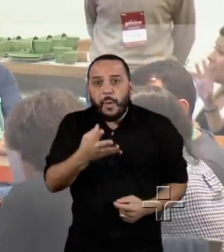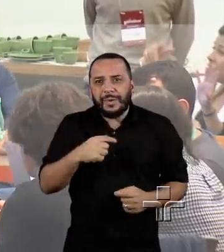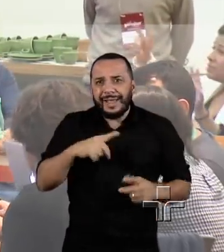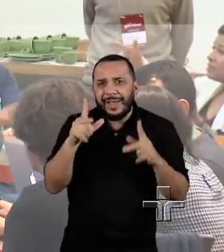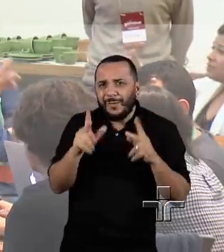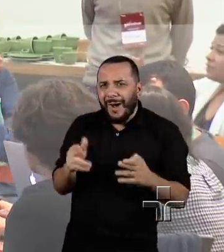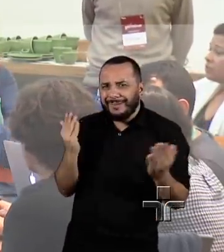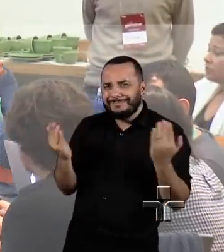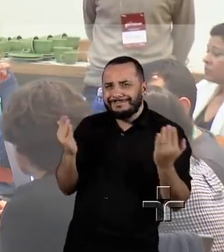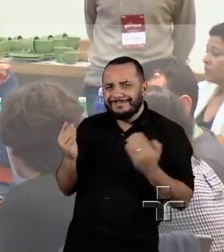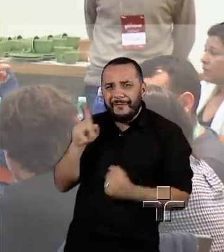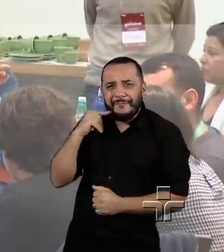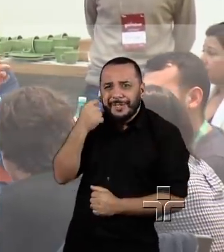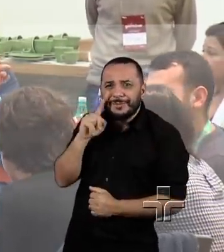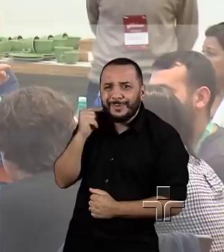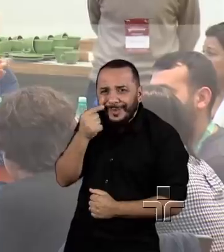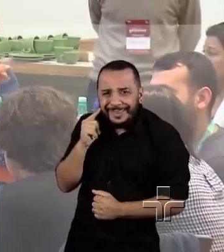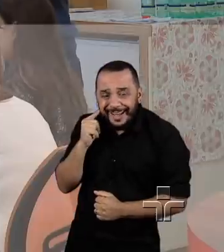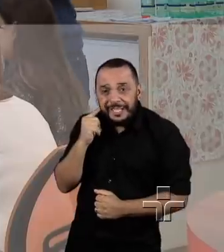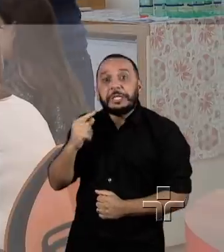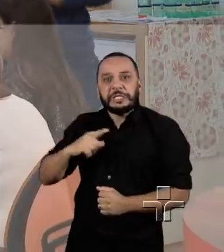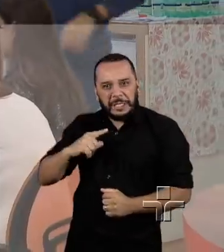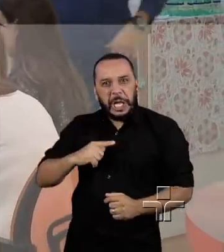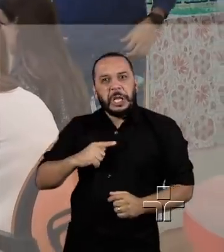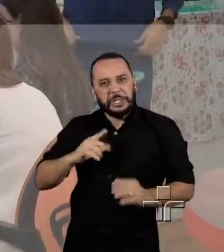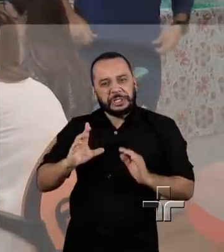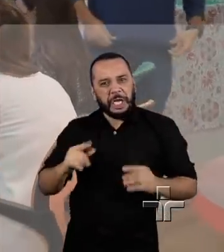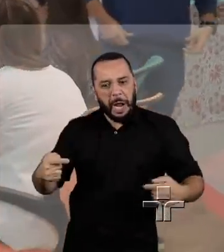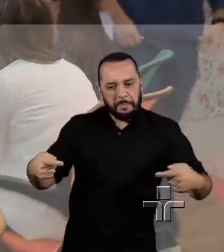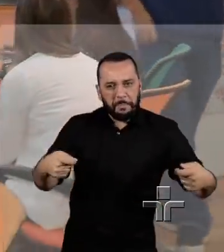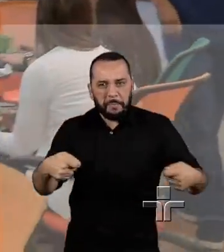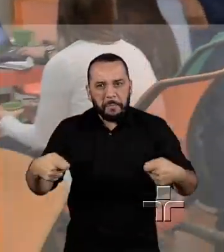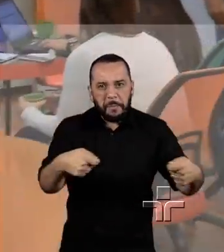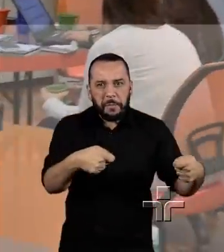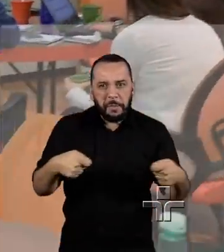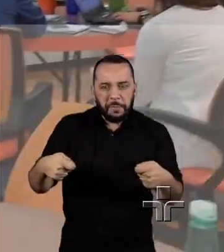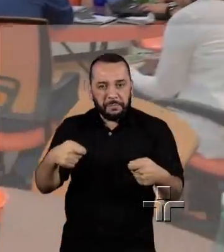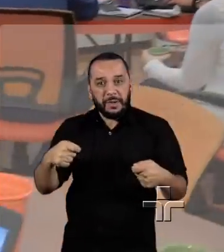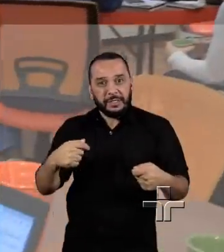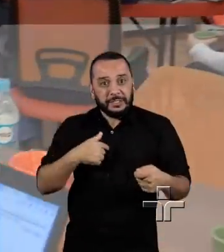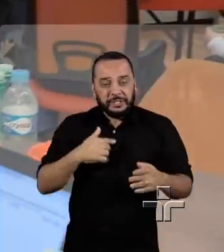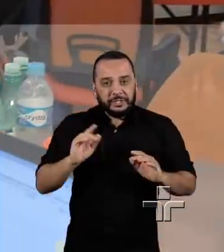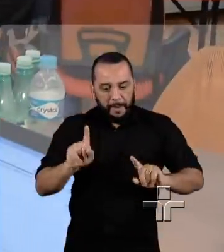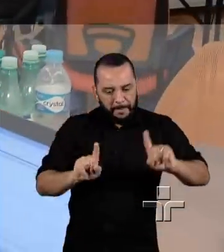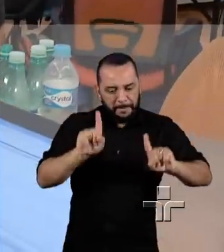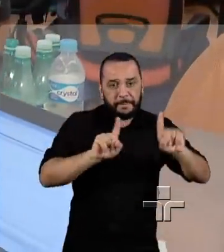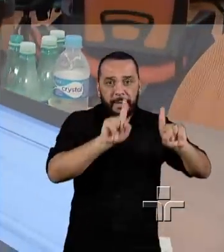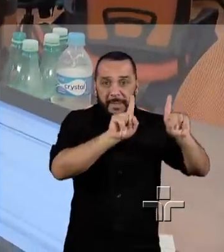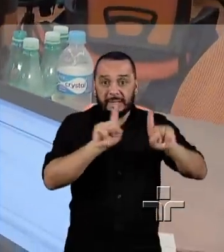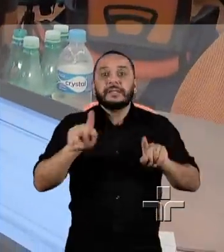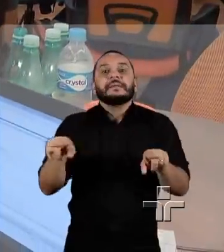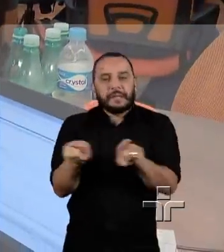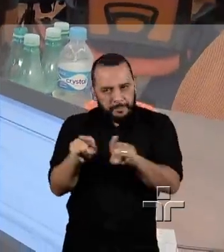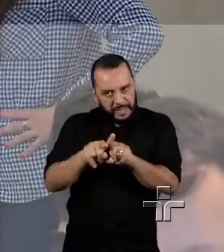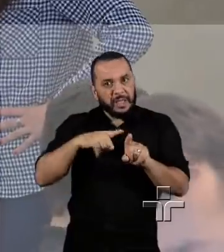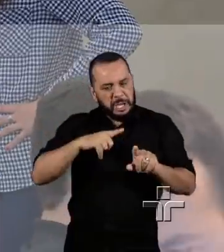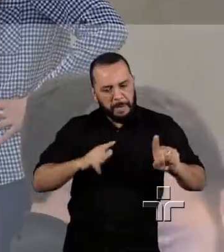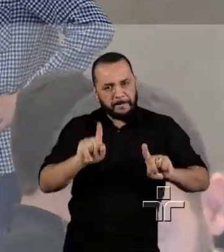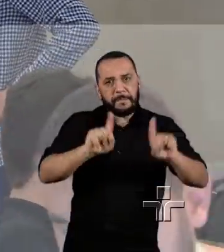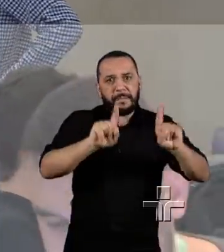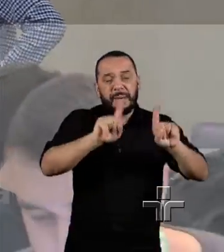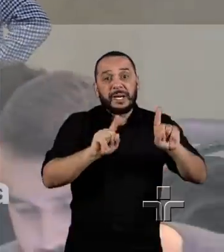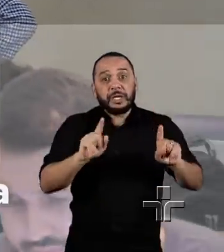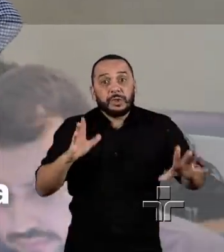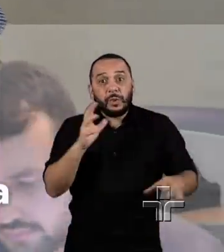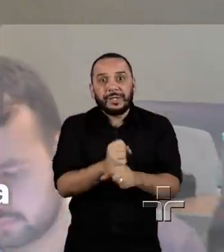de vestibular, bem concorrido. Em alguns programas que selecionam soluções específicas, a concorrência chega a